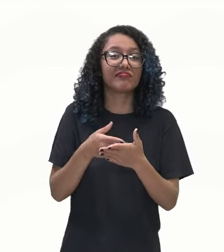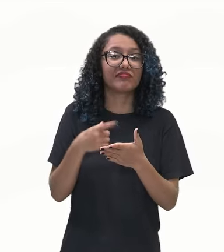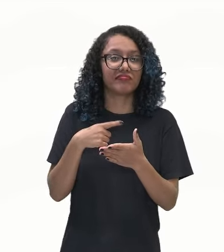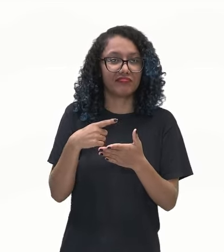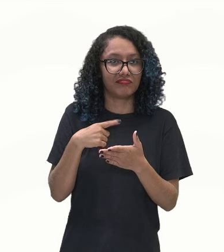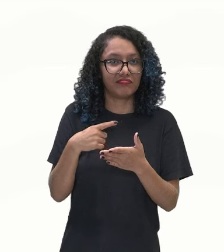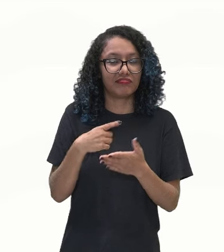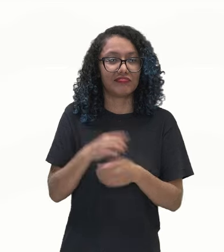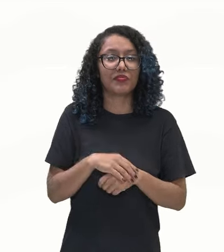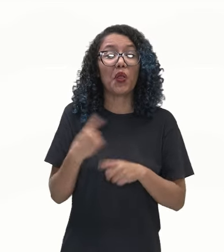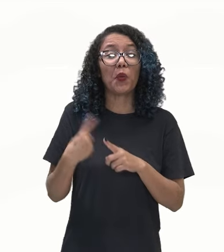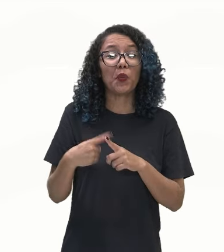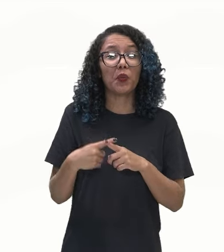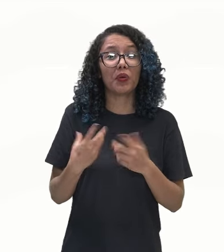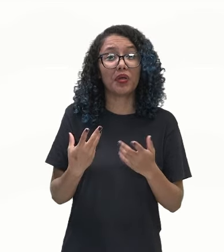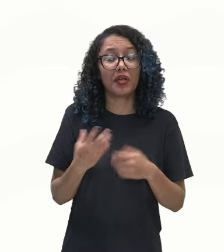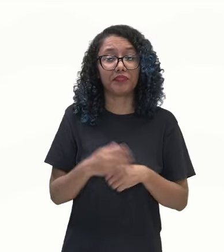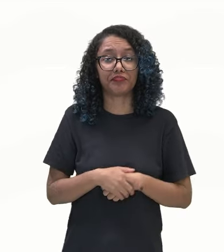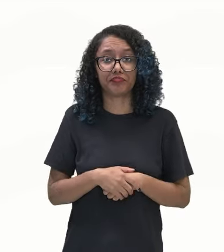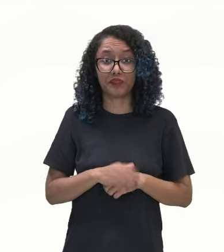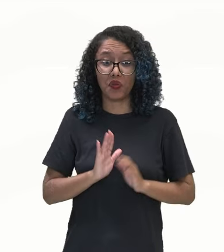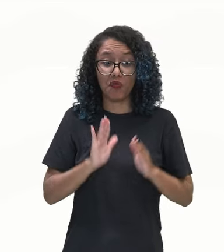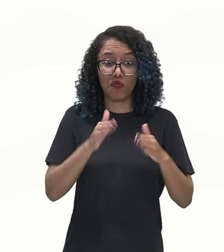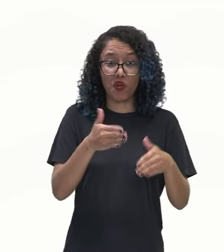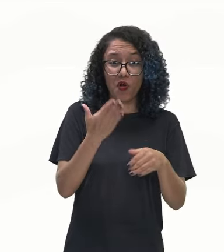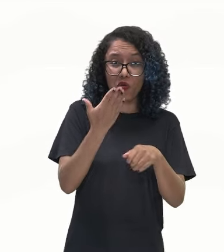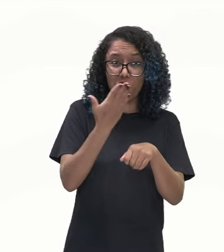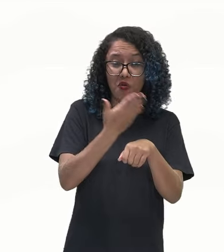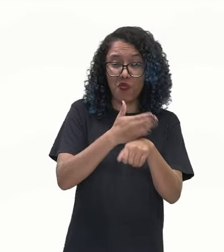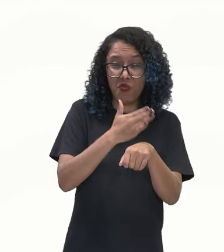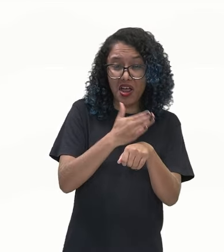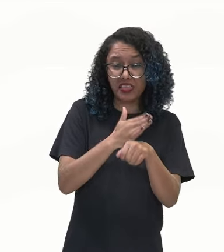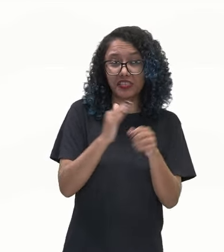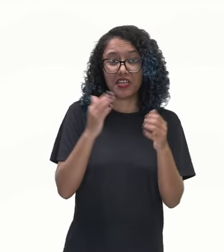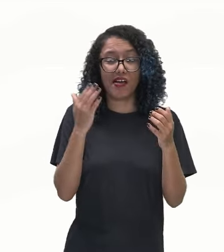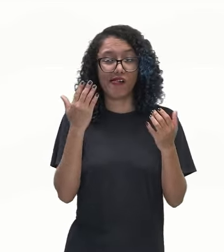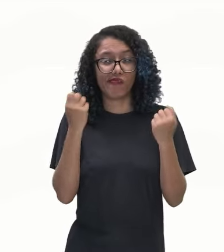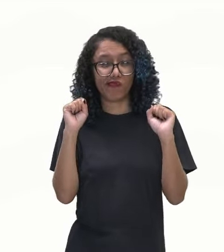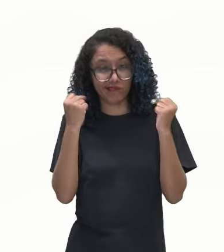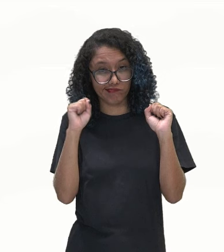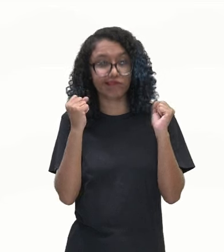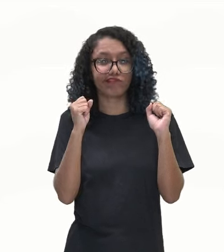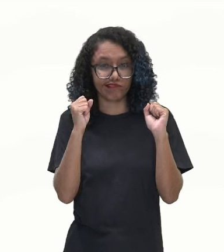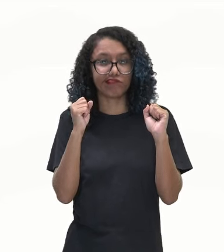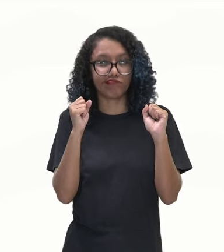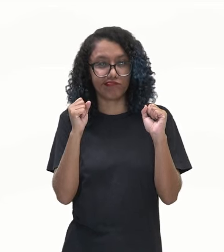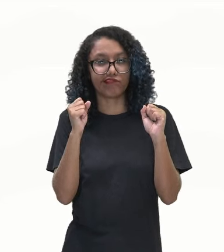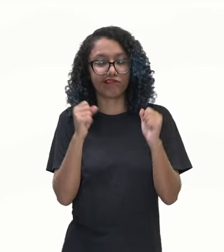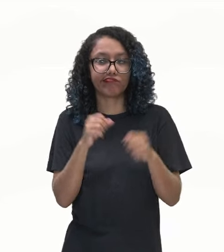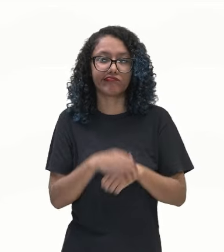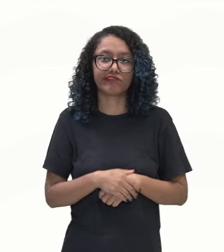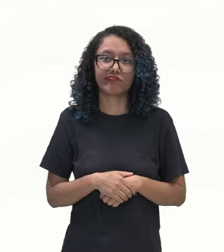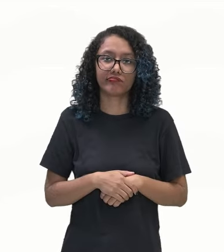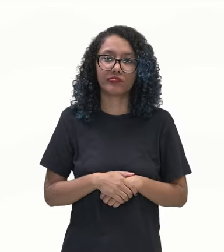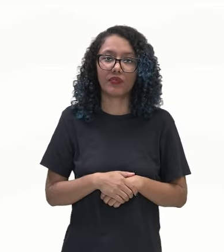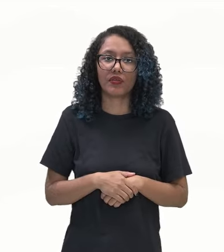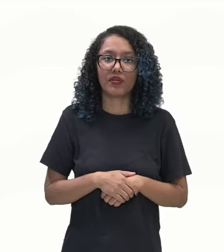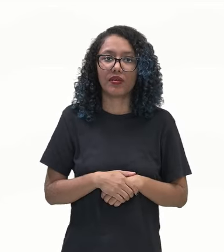encontram barreiras para participar de atividades físicas, physical activities,